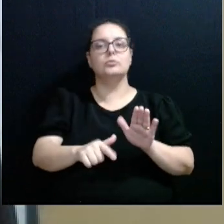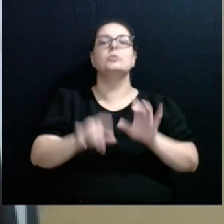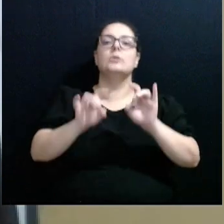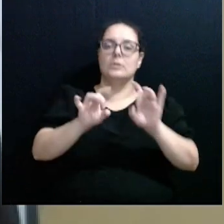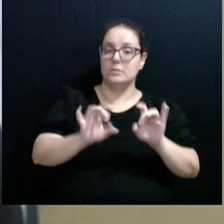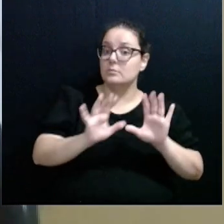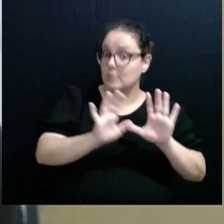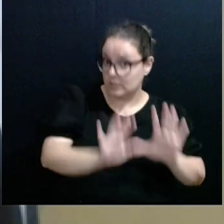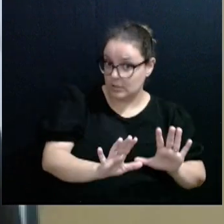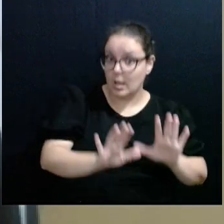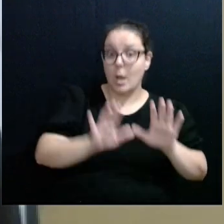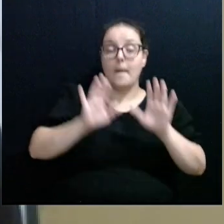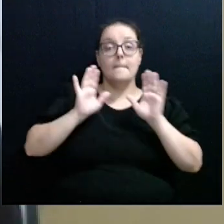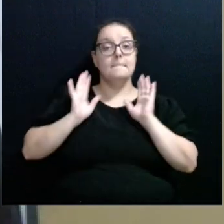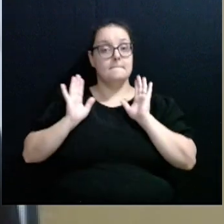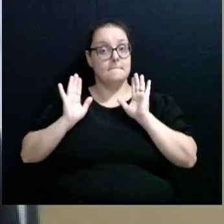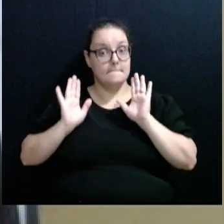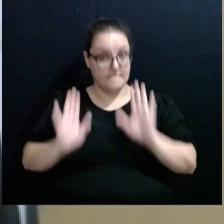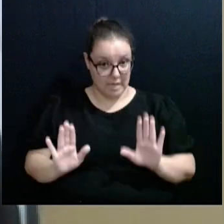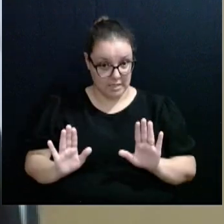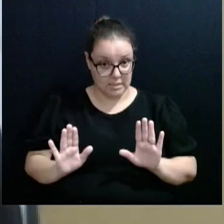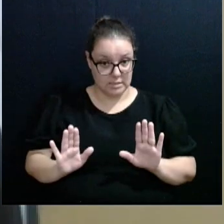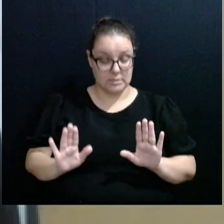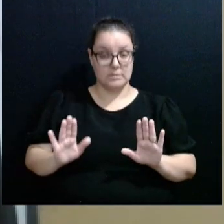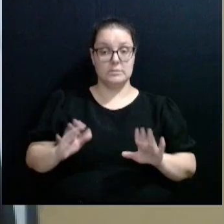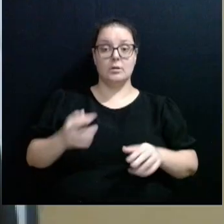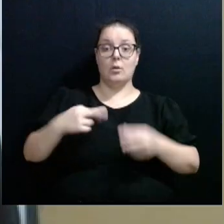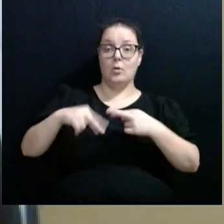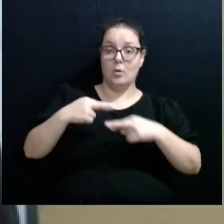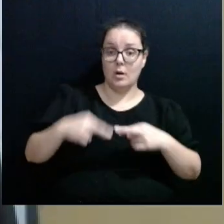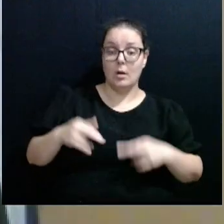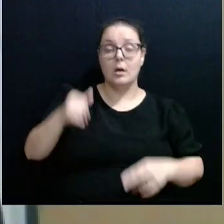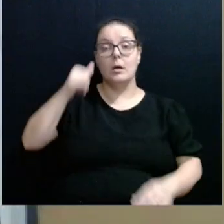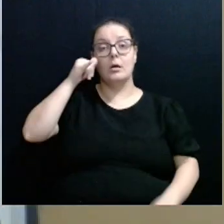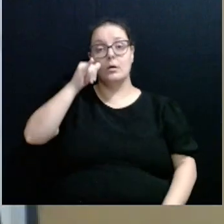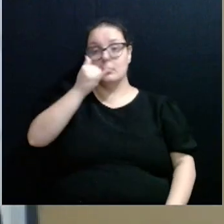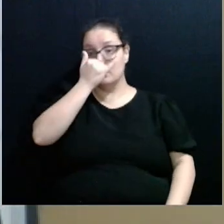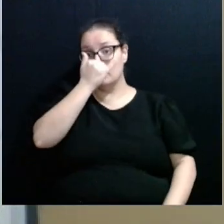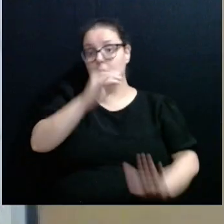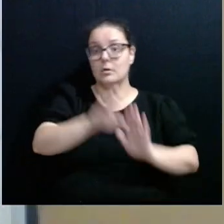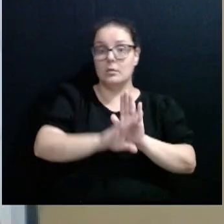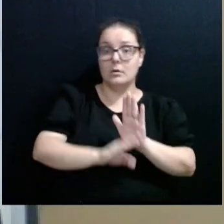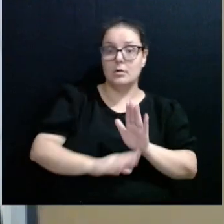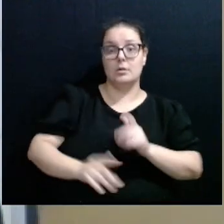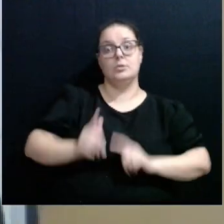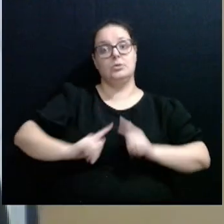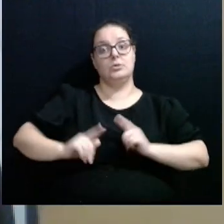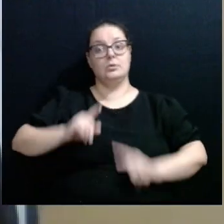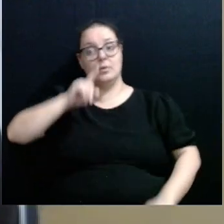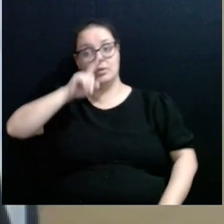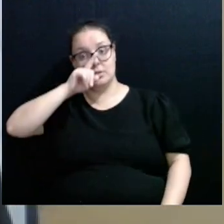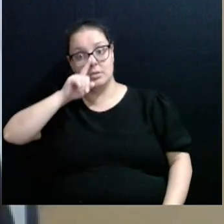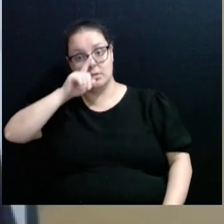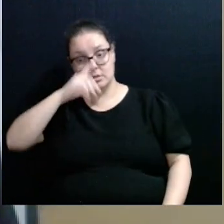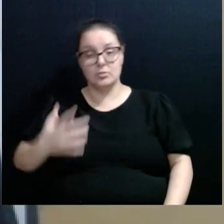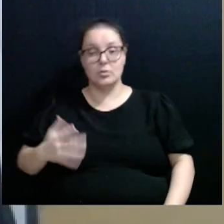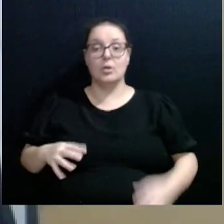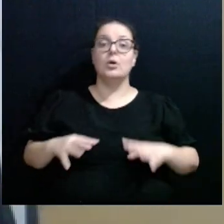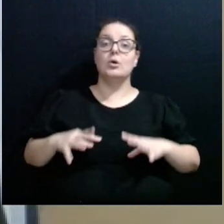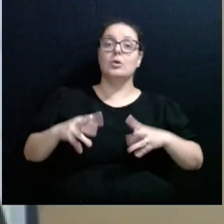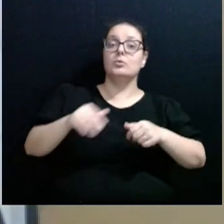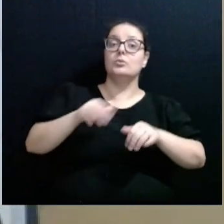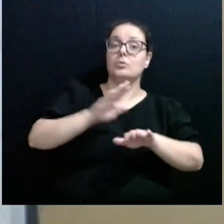mas em termos de prevenção desse programa de gerenciamento de riscos e de todas as medidas de